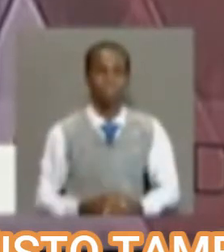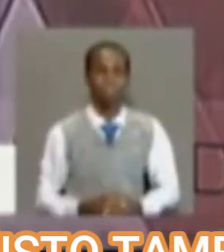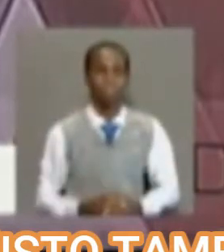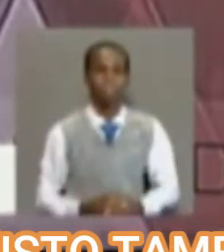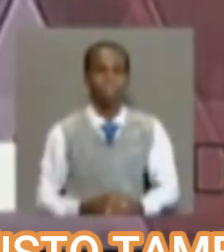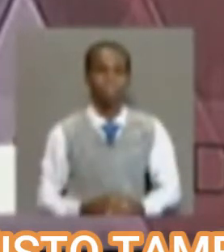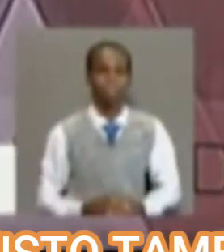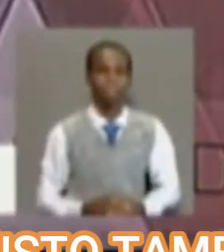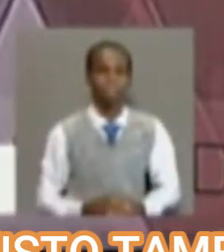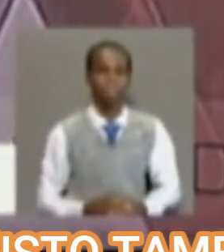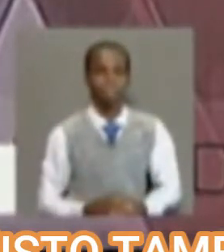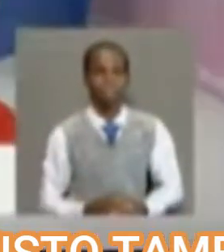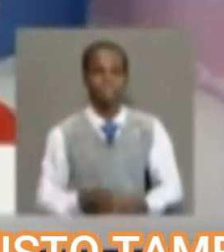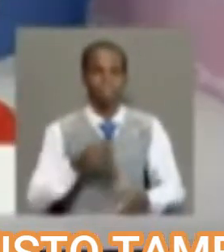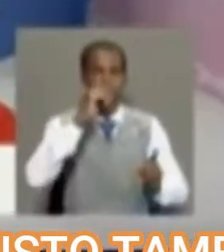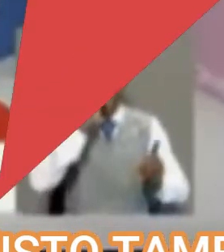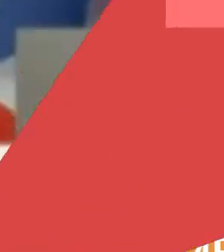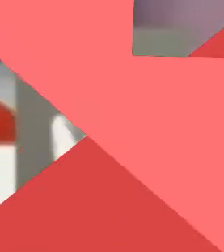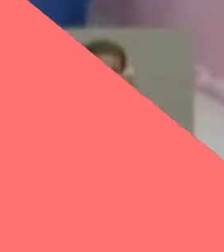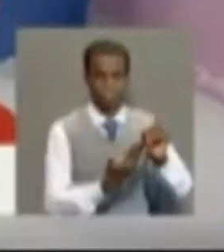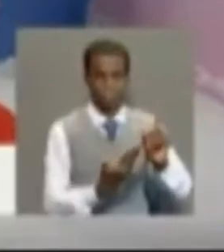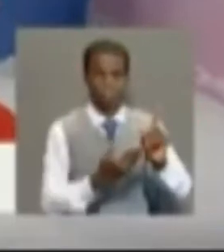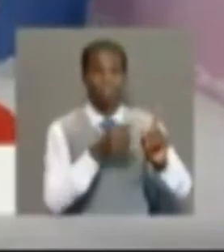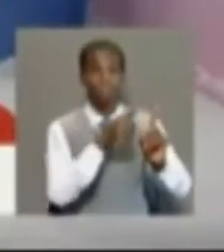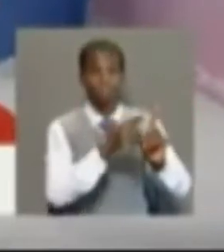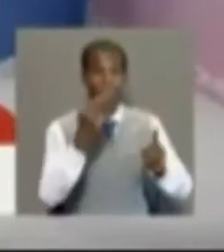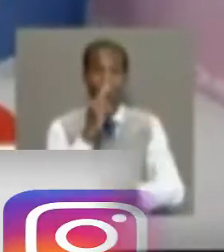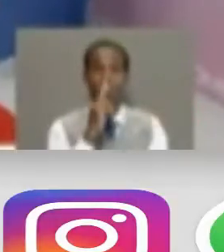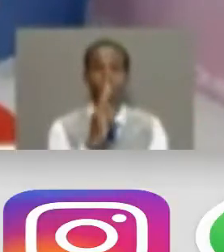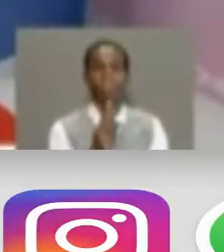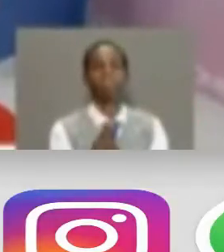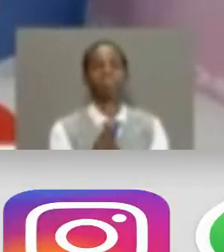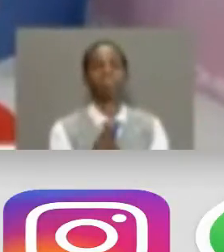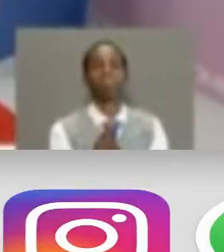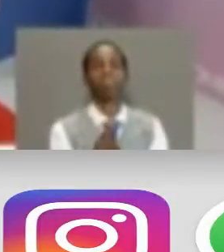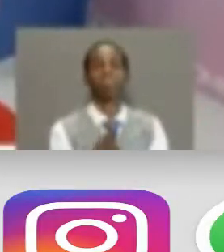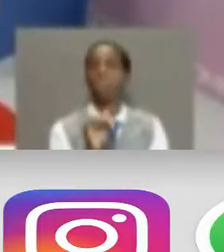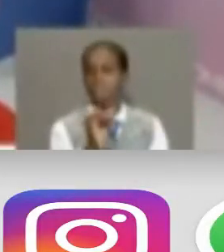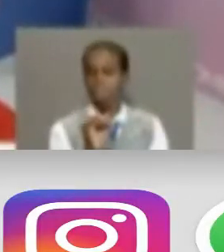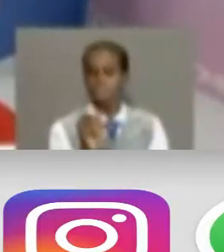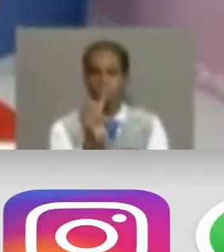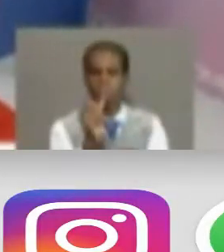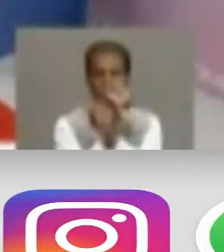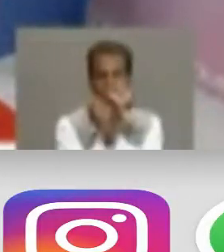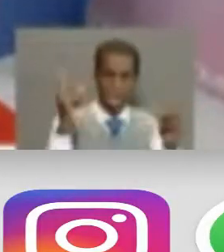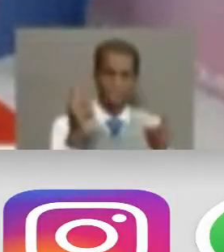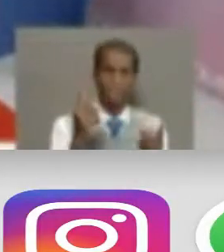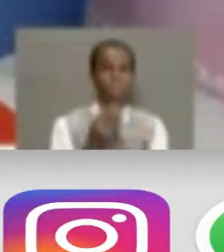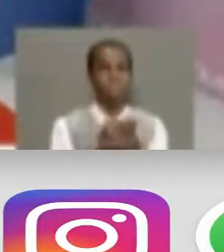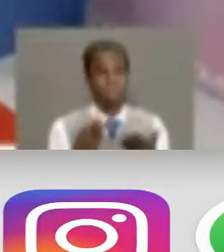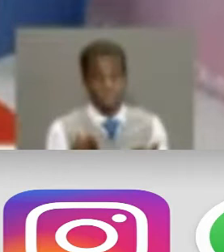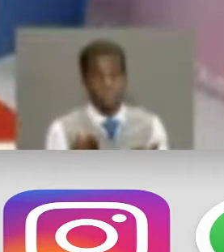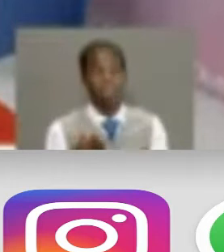Bom, eu começaria se calhar por dizer que surpreende-me e não me surpreende. Não